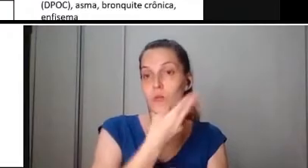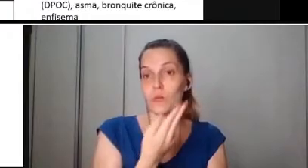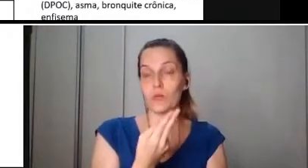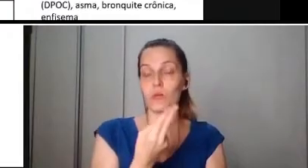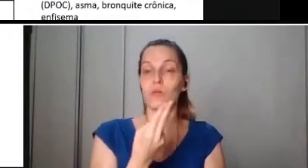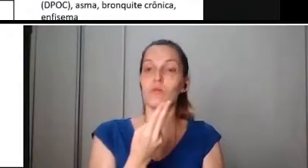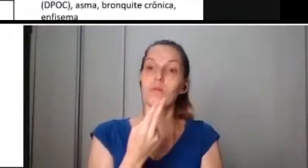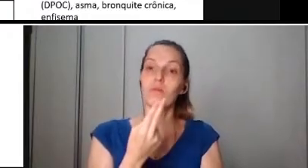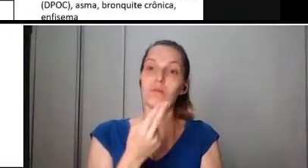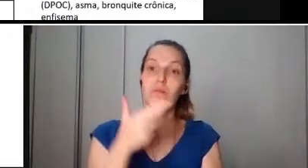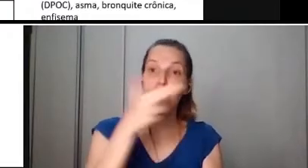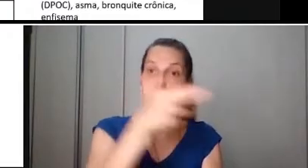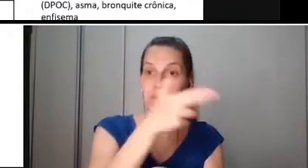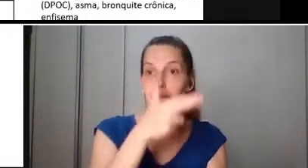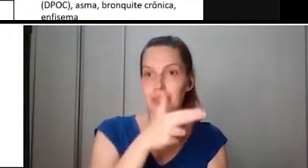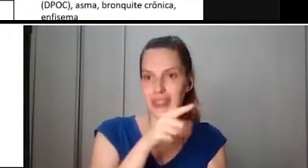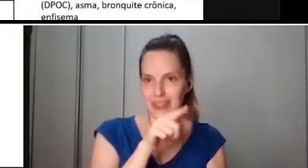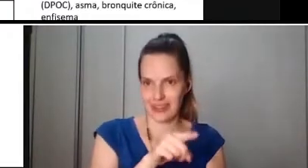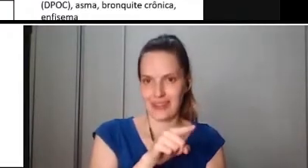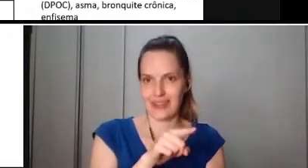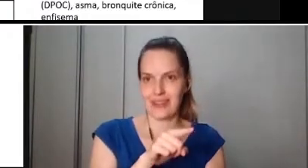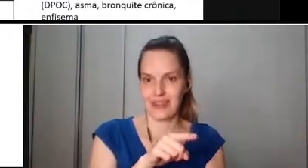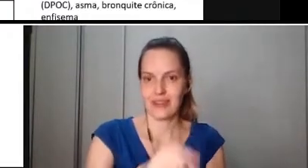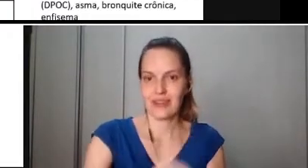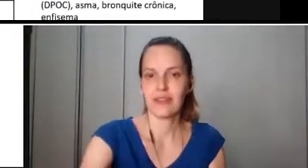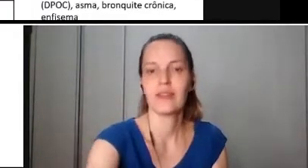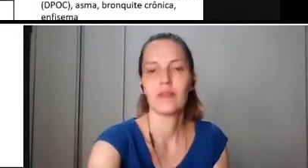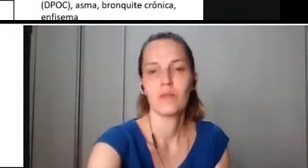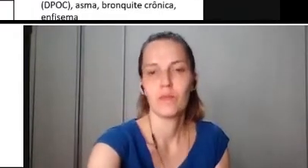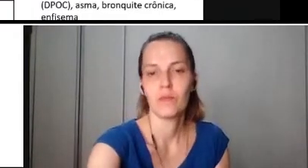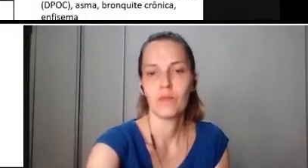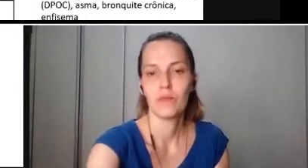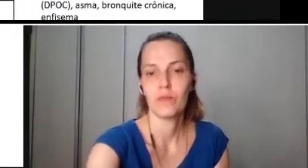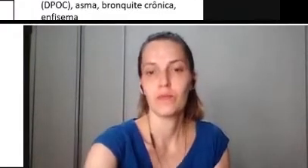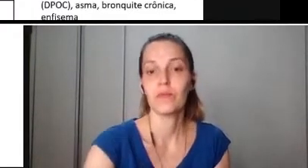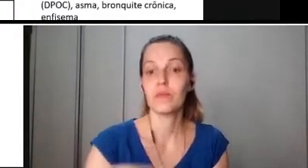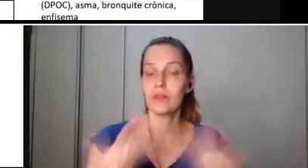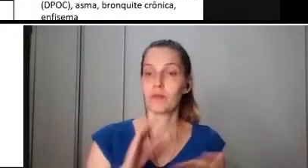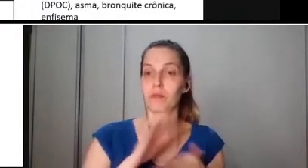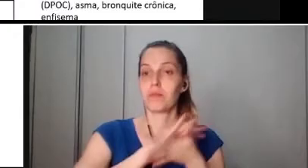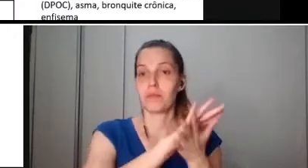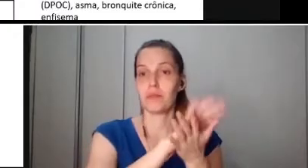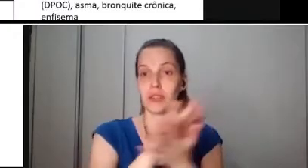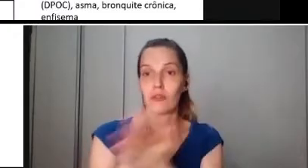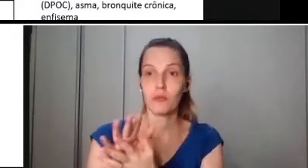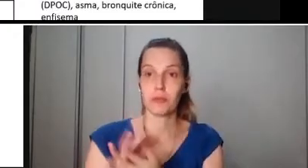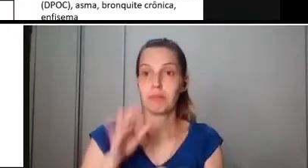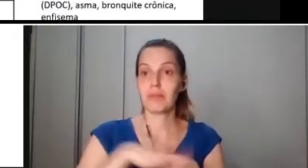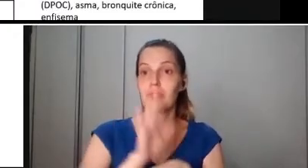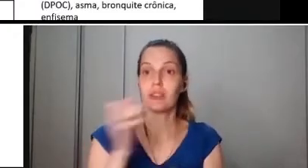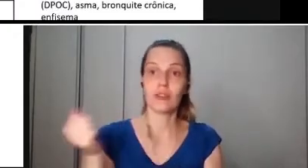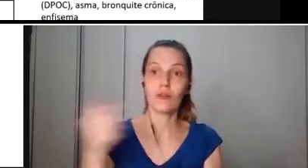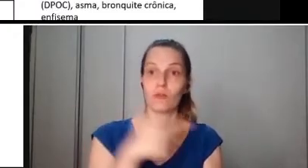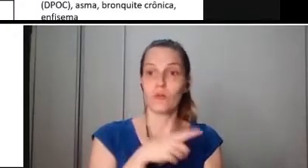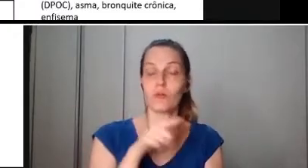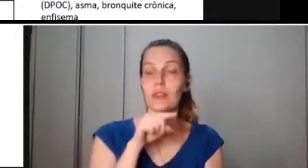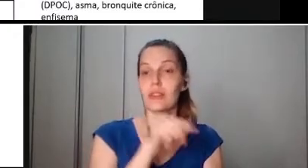inclusive, do que todos os tipos de cânceres juntos. Só matou menos do que as doenças cardiovasculares.